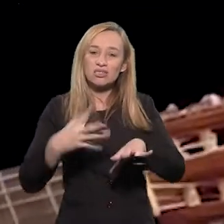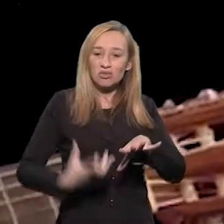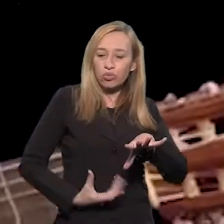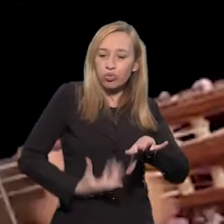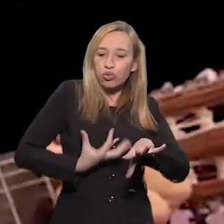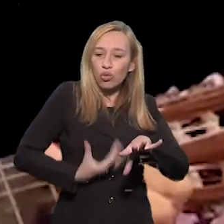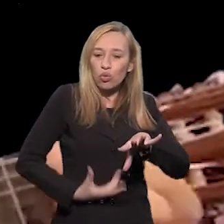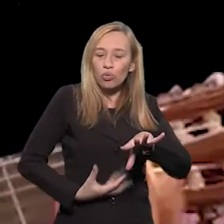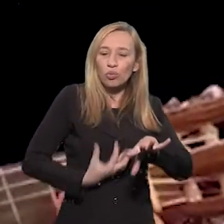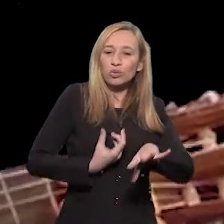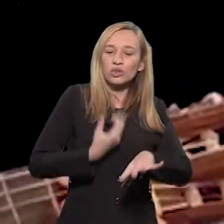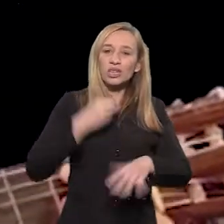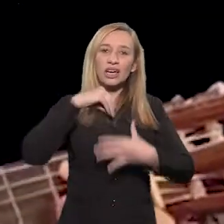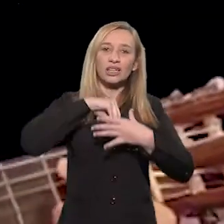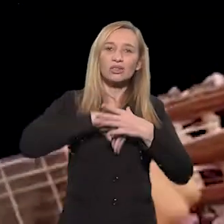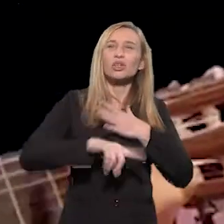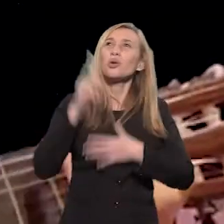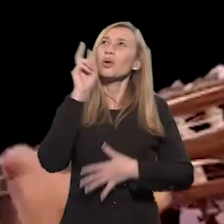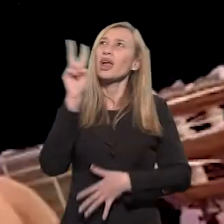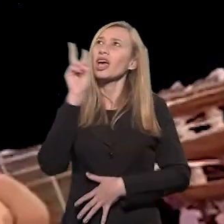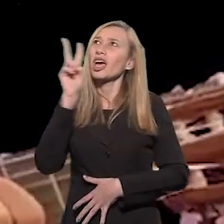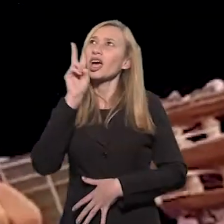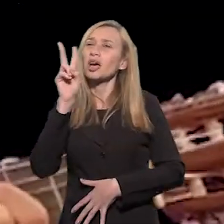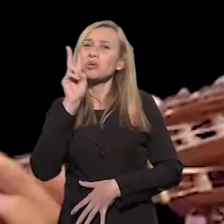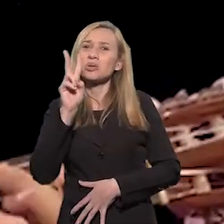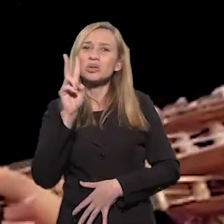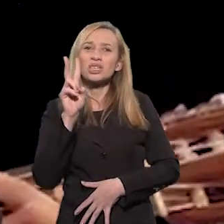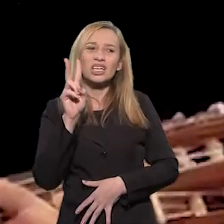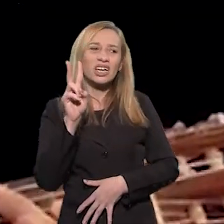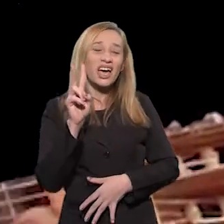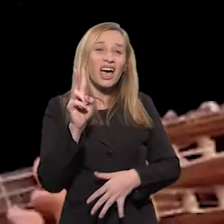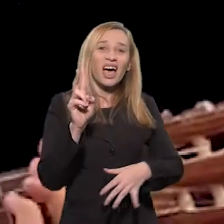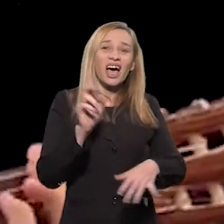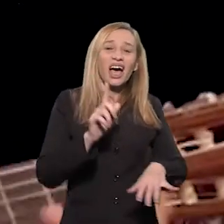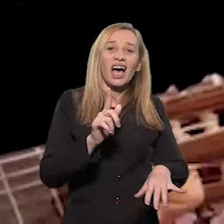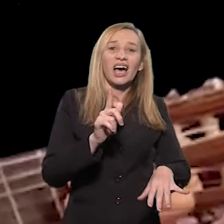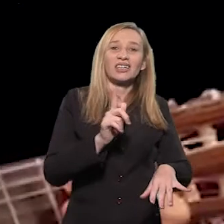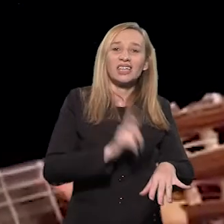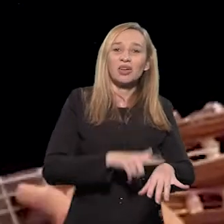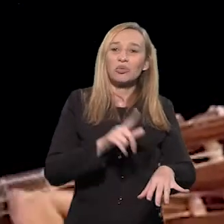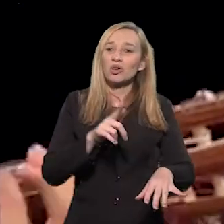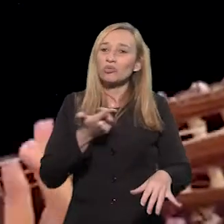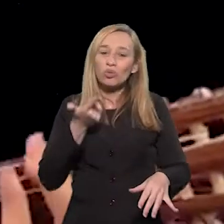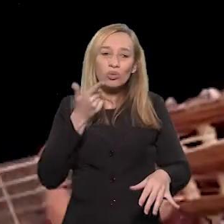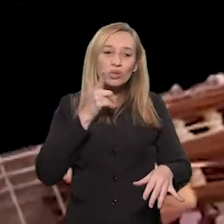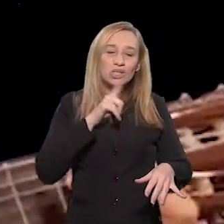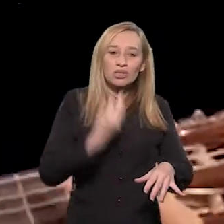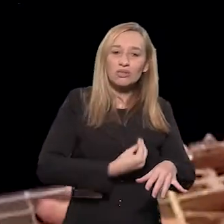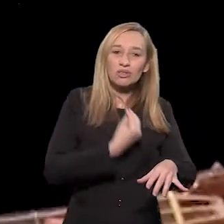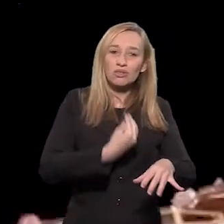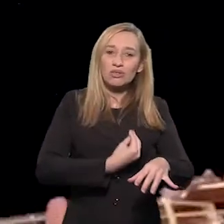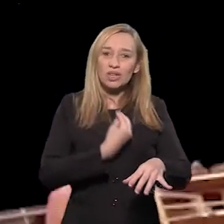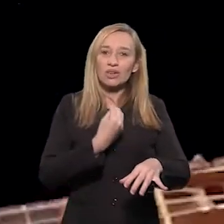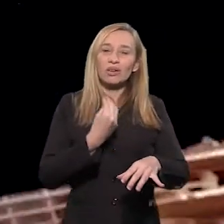por dentro e eu lembro que há tempos não tenho pele que tisne.